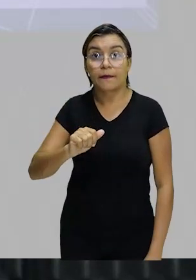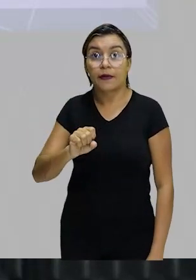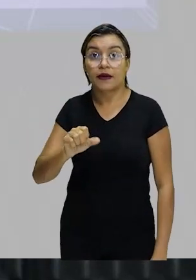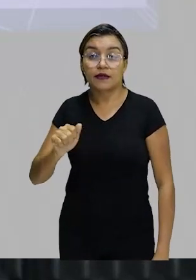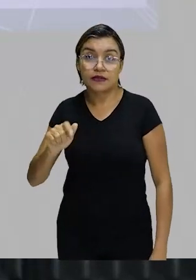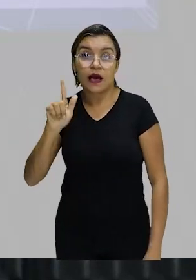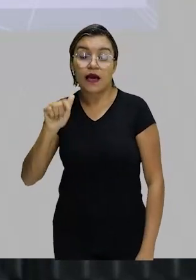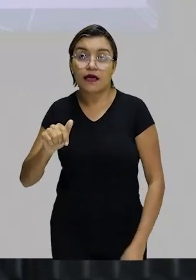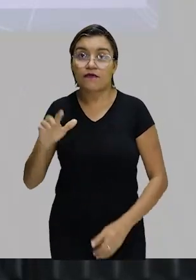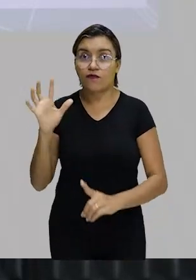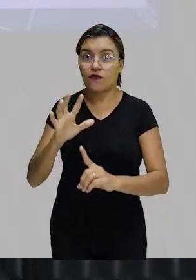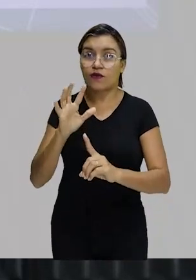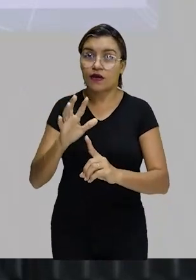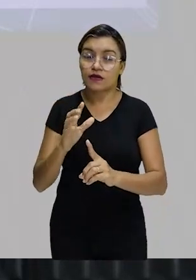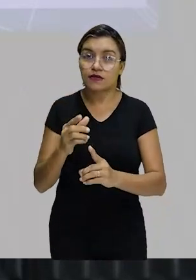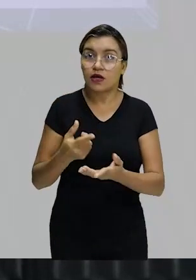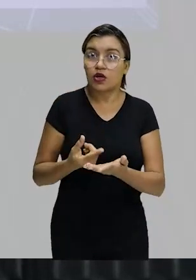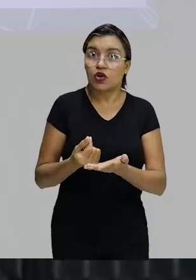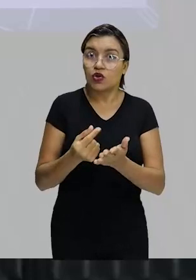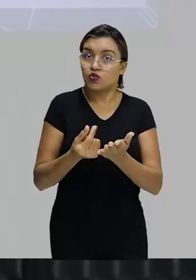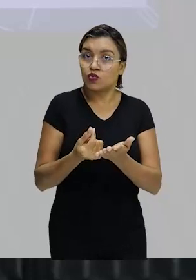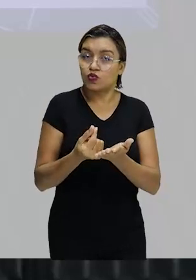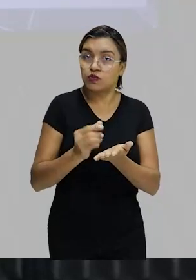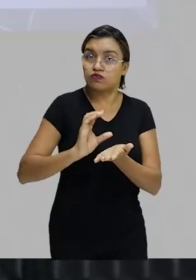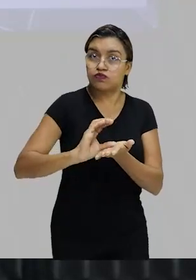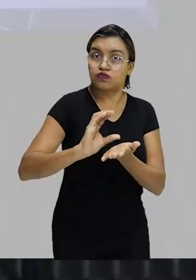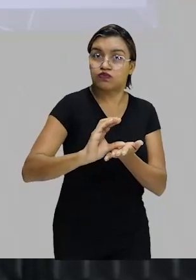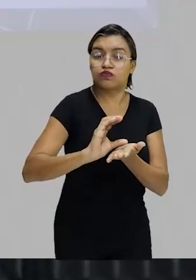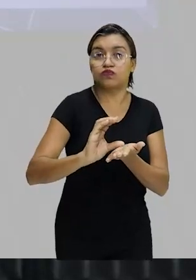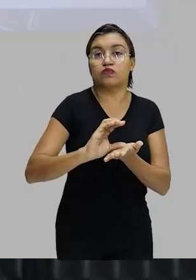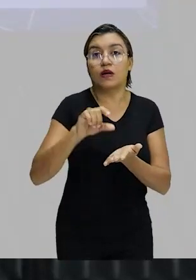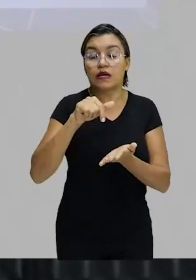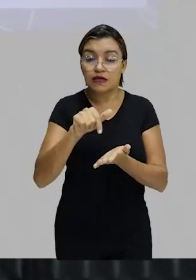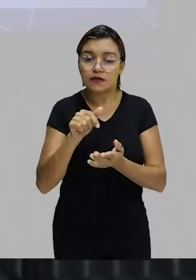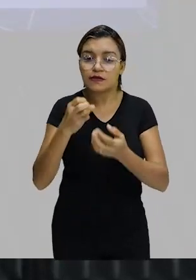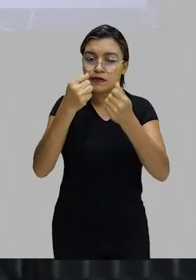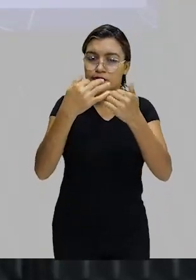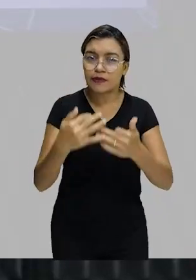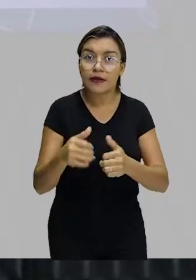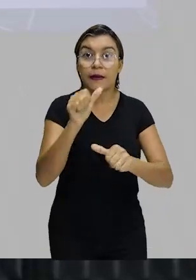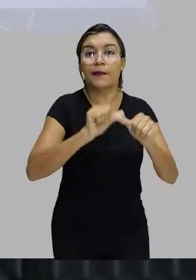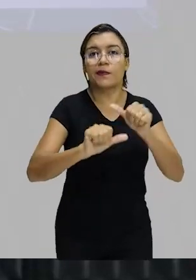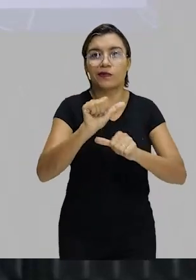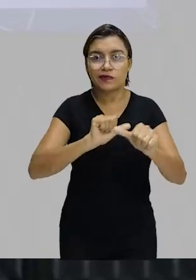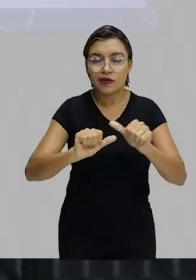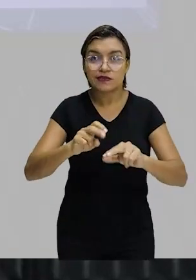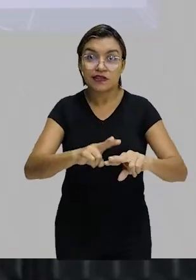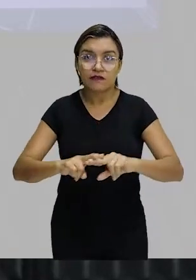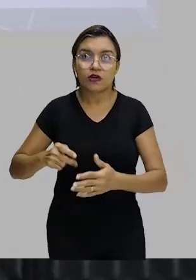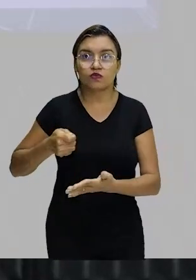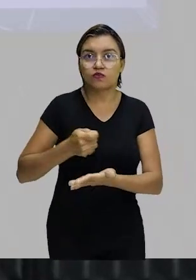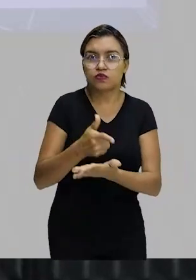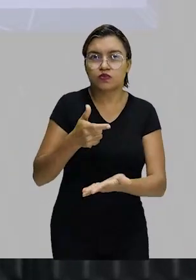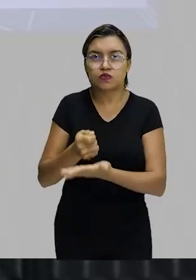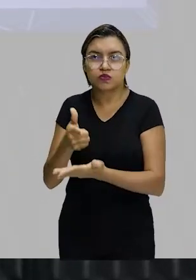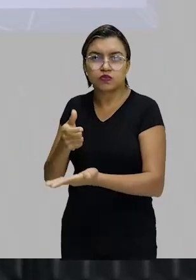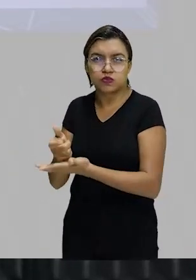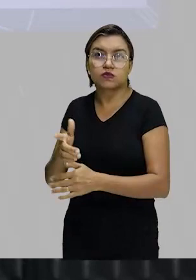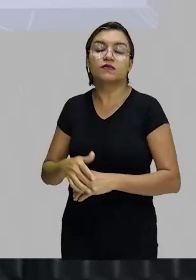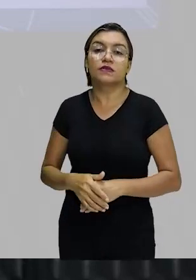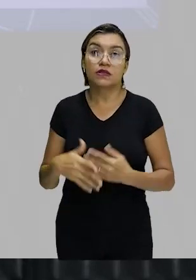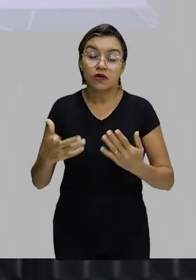do capitalismo, que basicamente fala nessas mudanças e nesses padrões a partir do consumo, tá bom? Então tem um